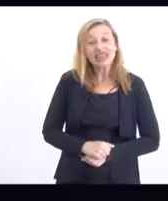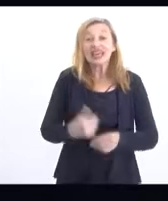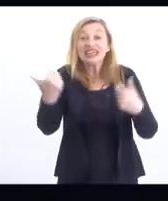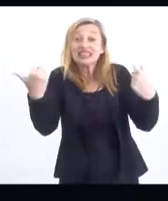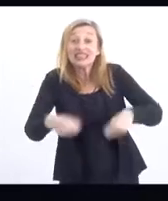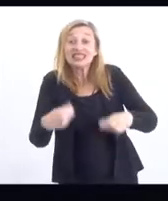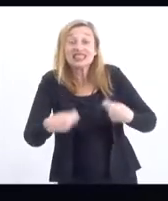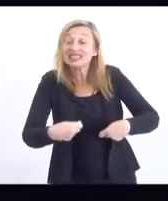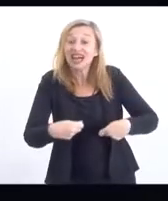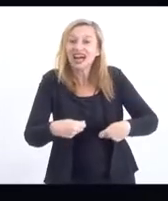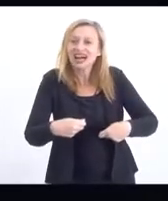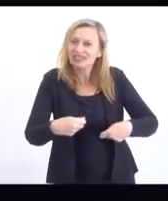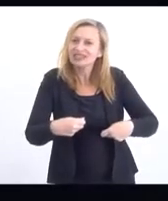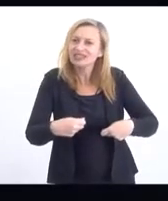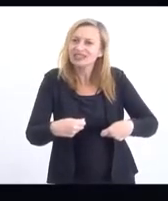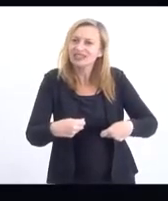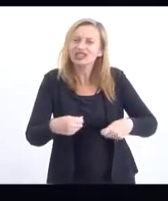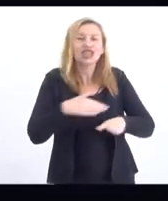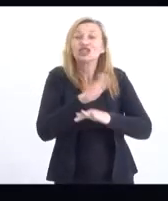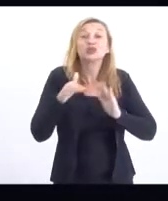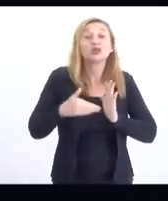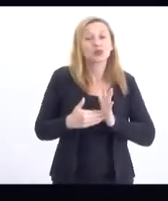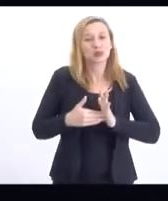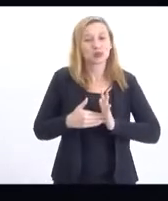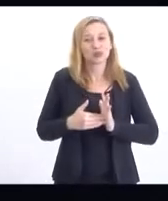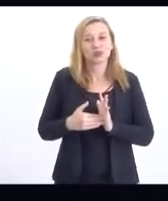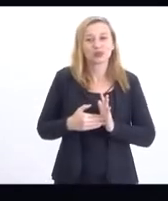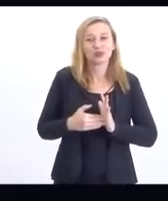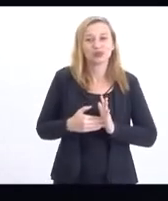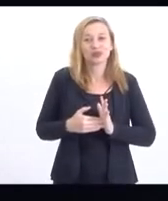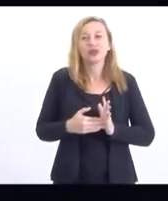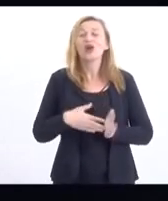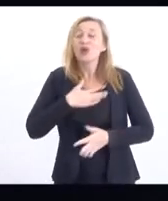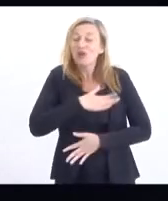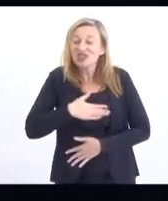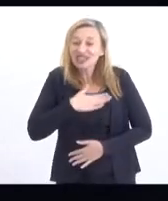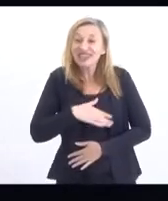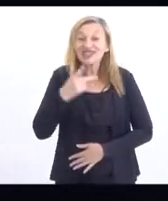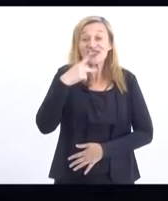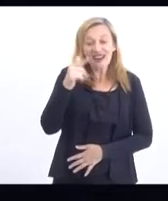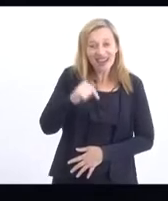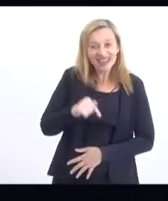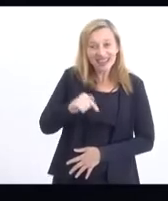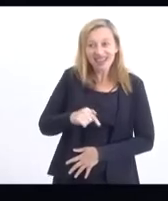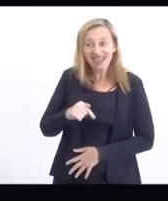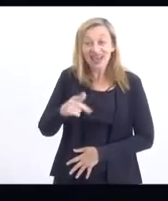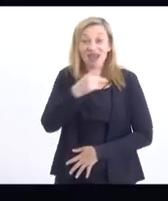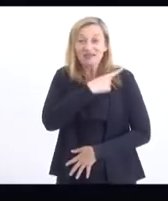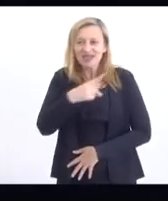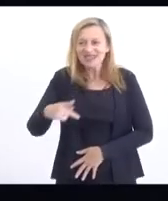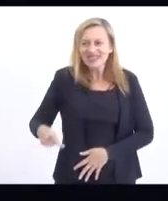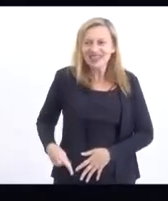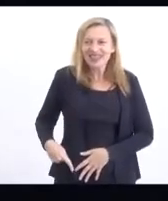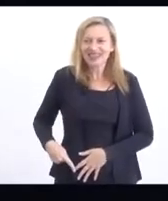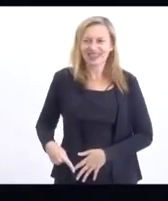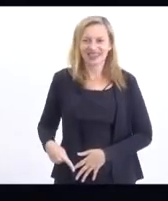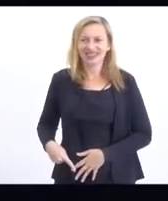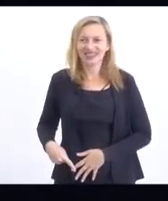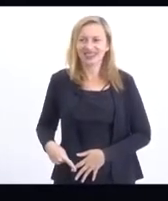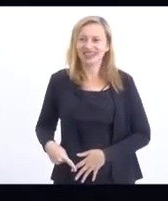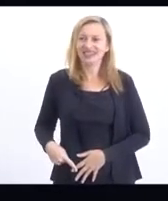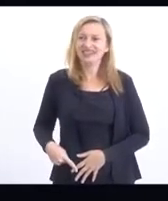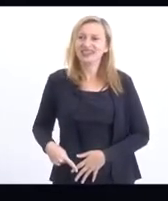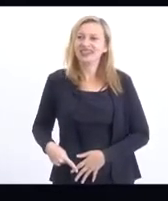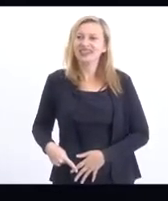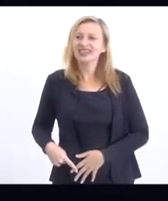Necessidade essa que é uma necessidade de todo mundo. Gostaria de falar aqui quando o presidente da...